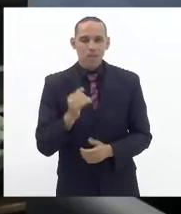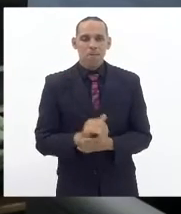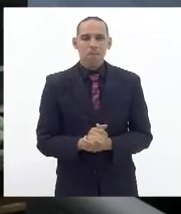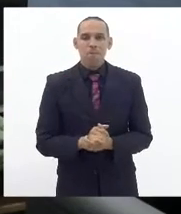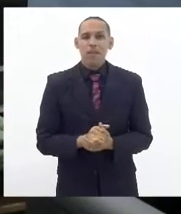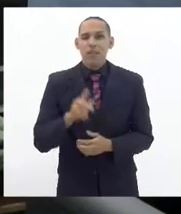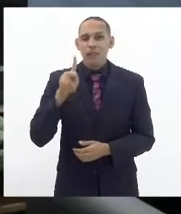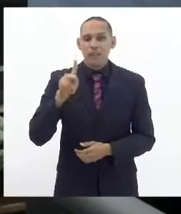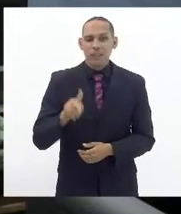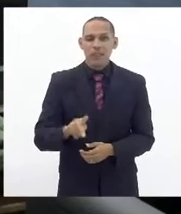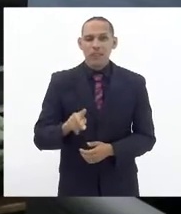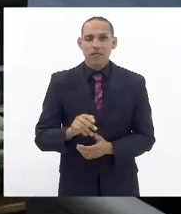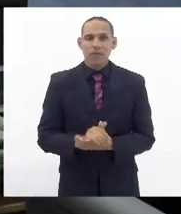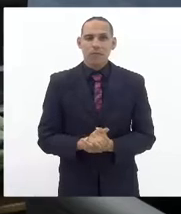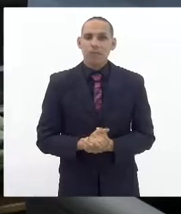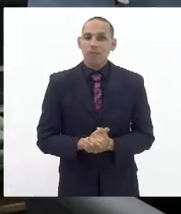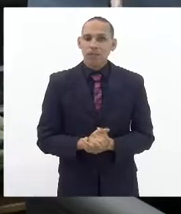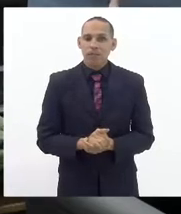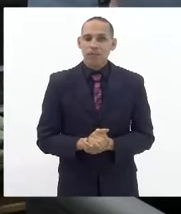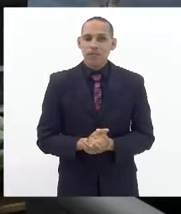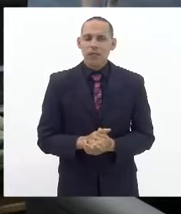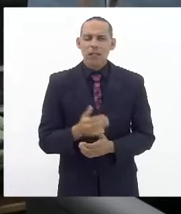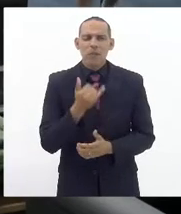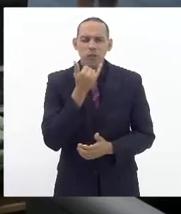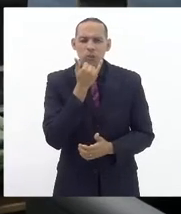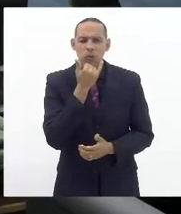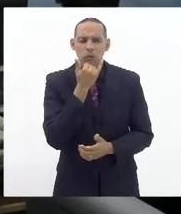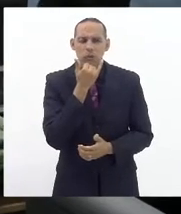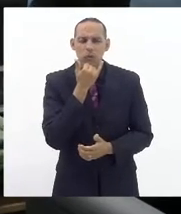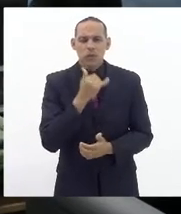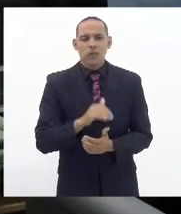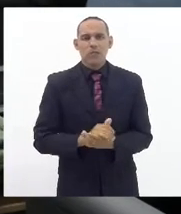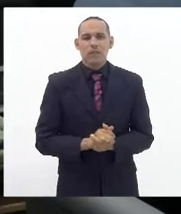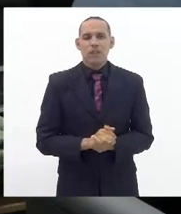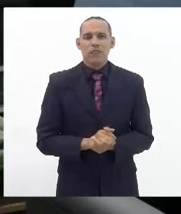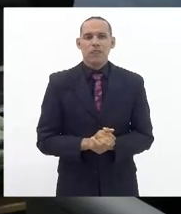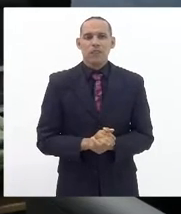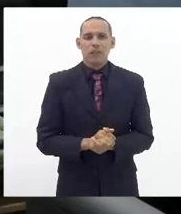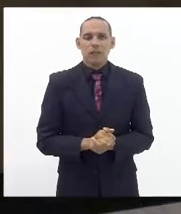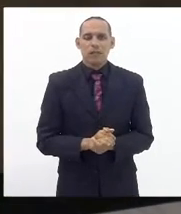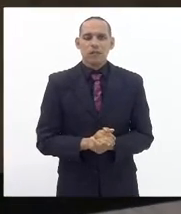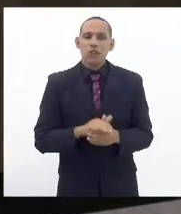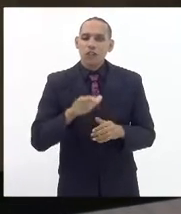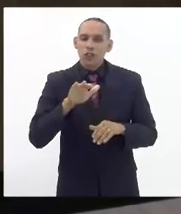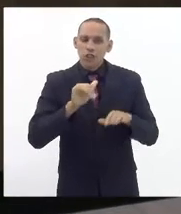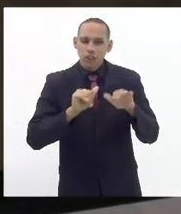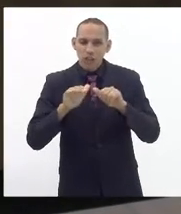Senhora presidente, senhor, senhora me perdoe. Eu queria chamar o trabalho,